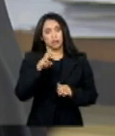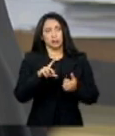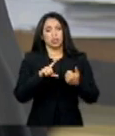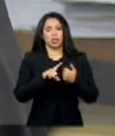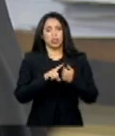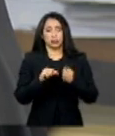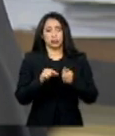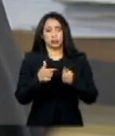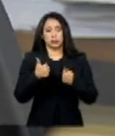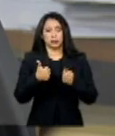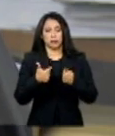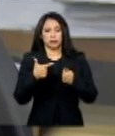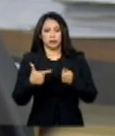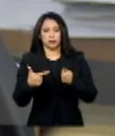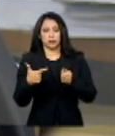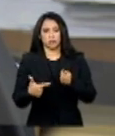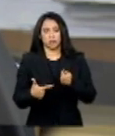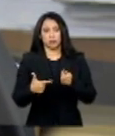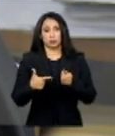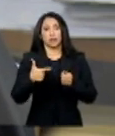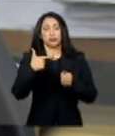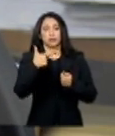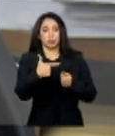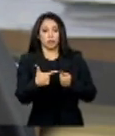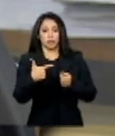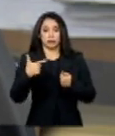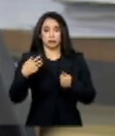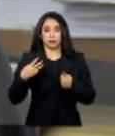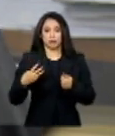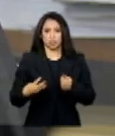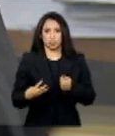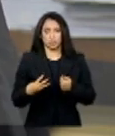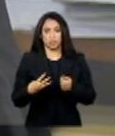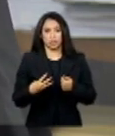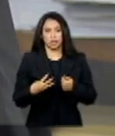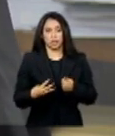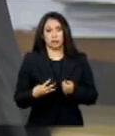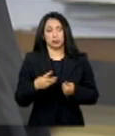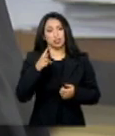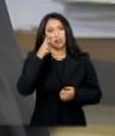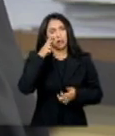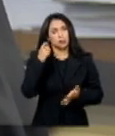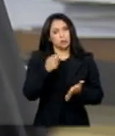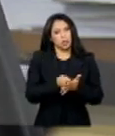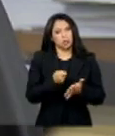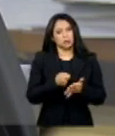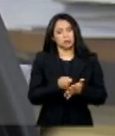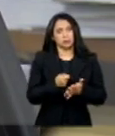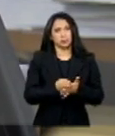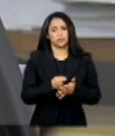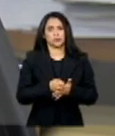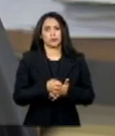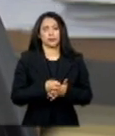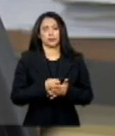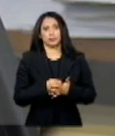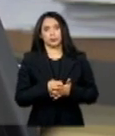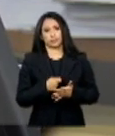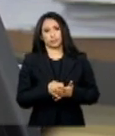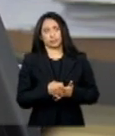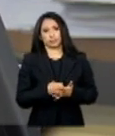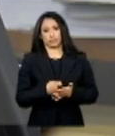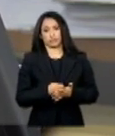2 e 3 porque violaria a produção da di-all exige para aplicação da medida de internação a